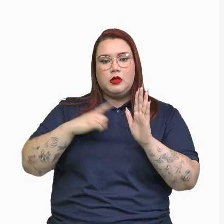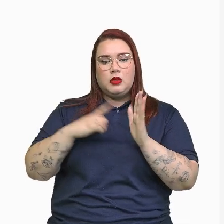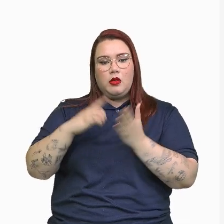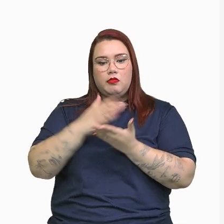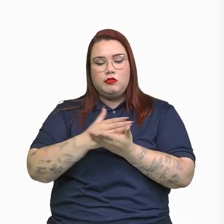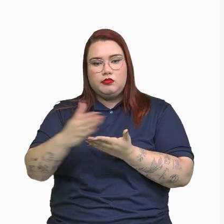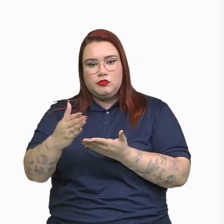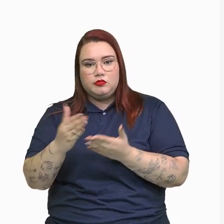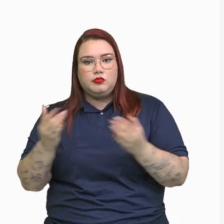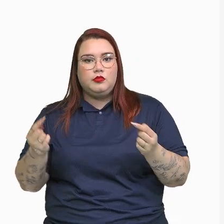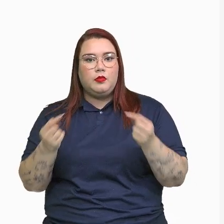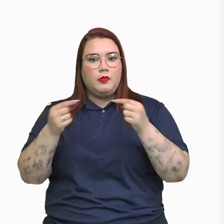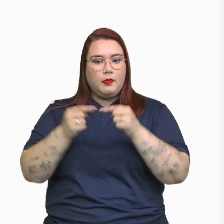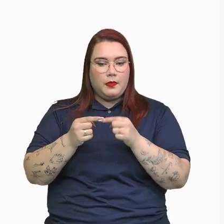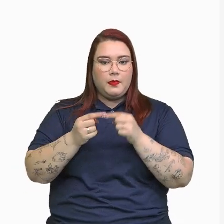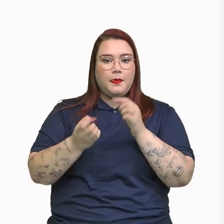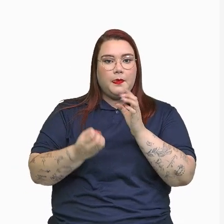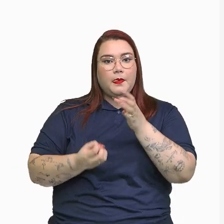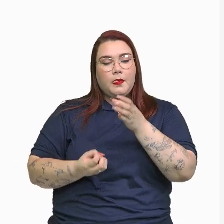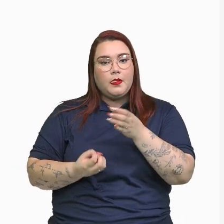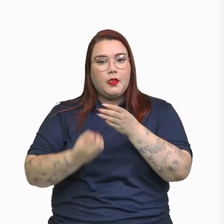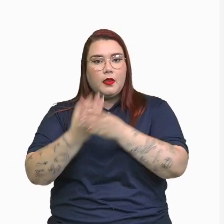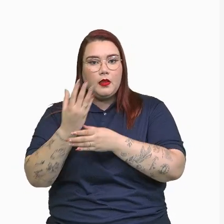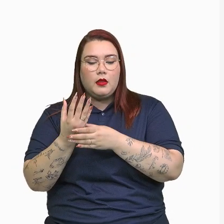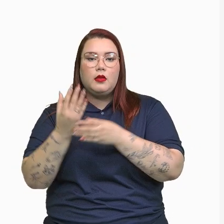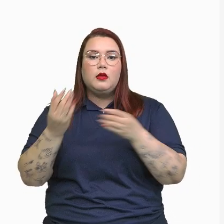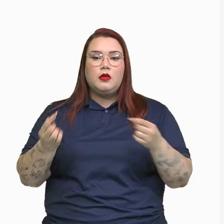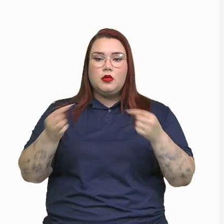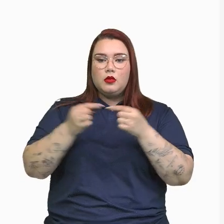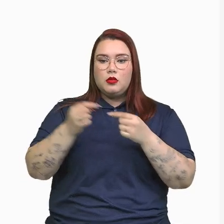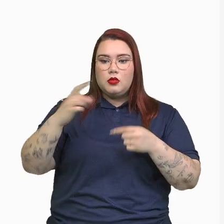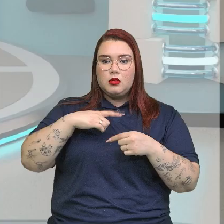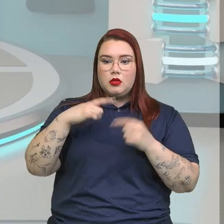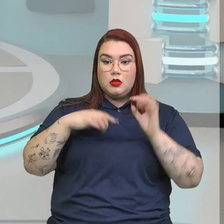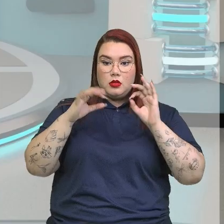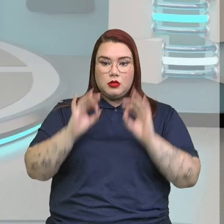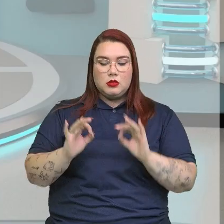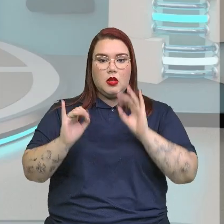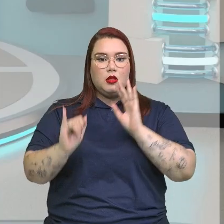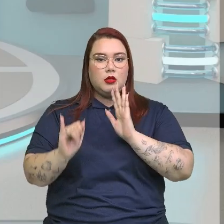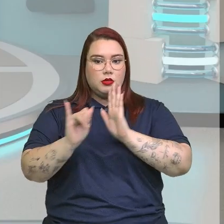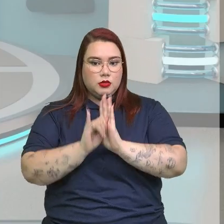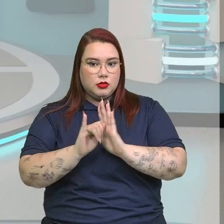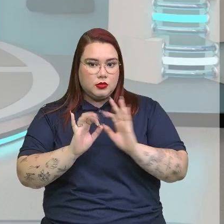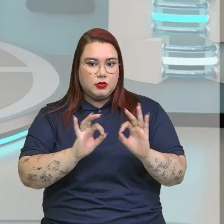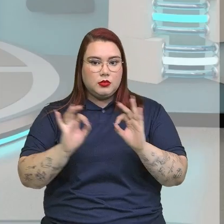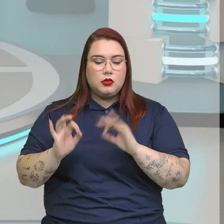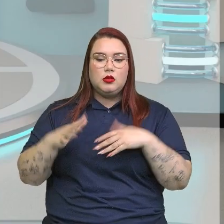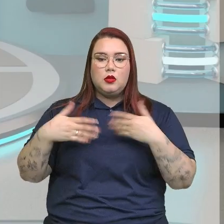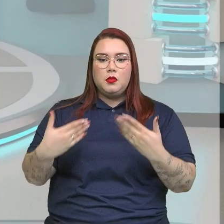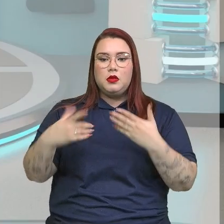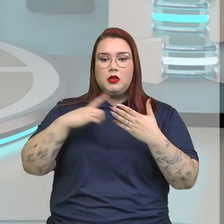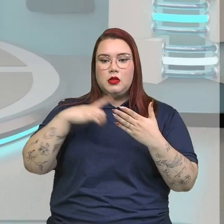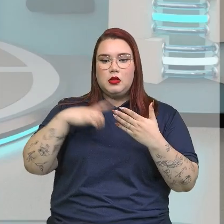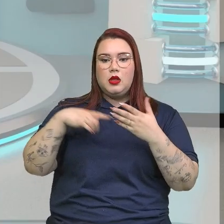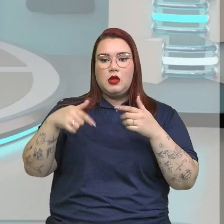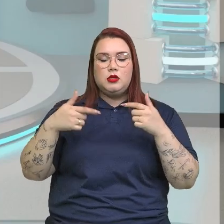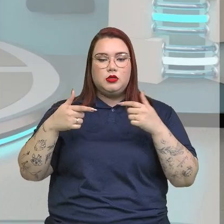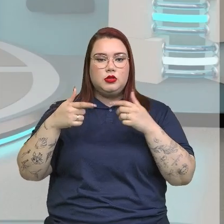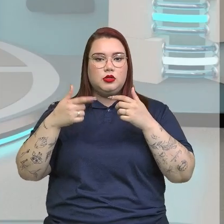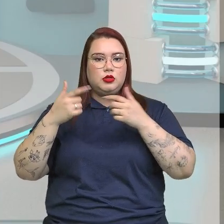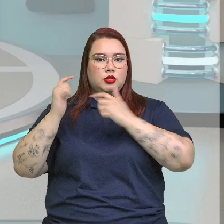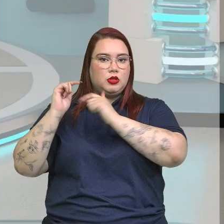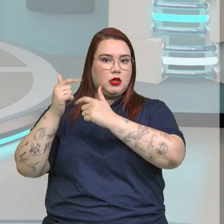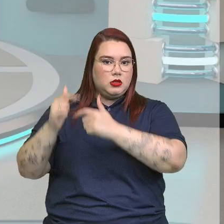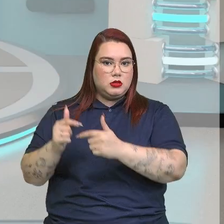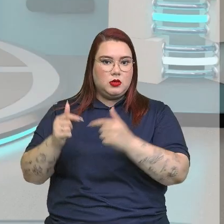e tornar essa produção uma produção que tivesse realmente a identidade. E aí nós vamos ter uma geração de combate. Na